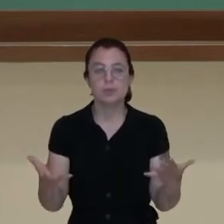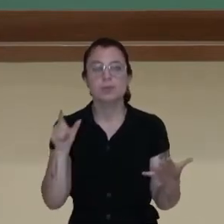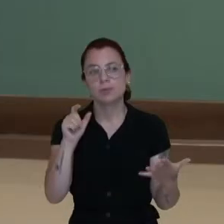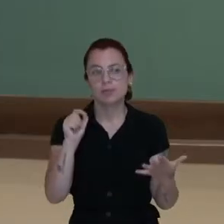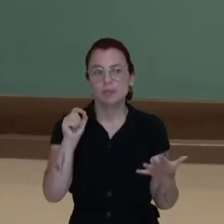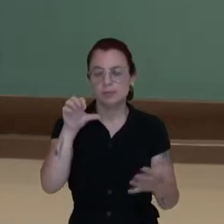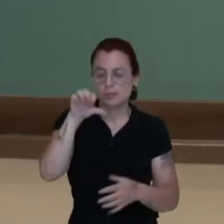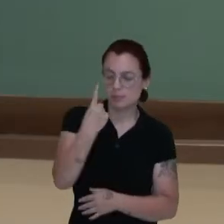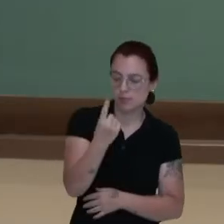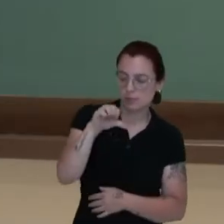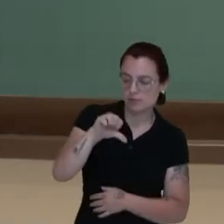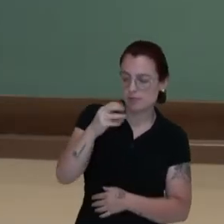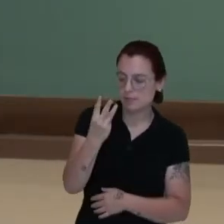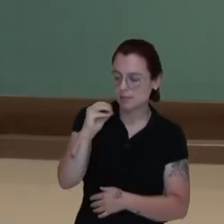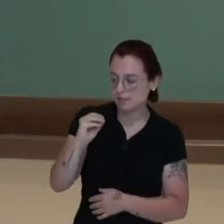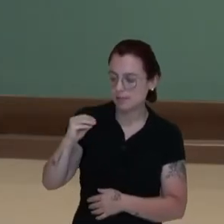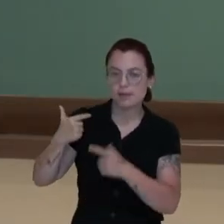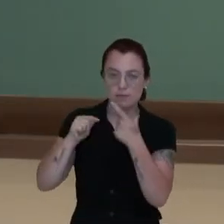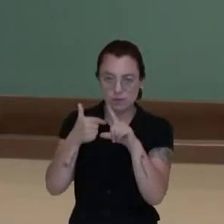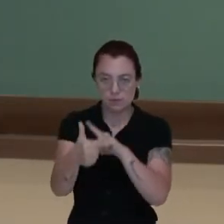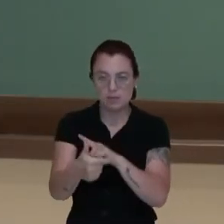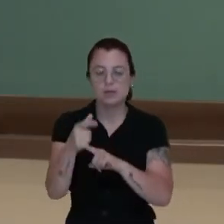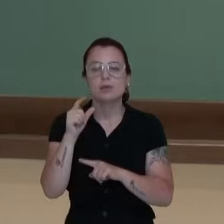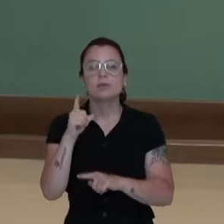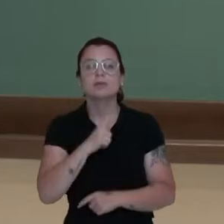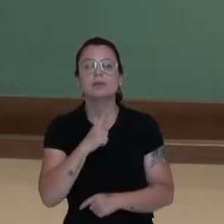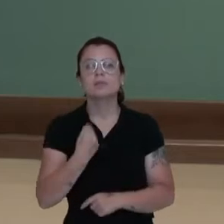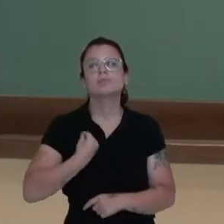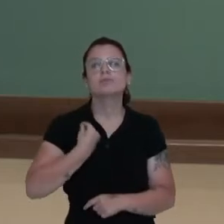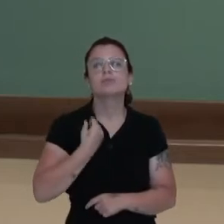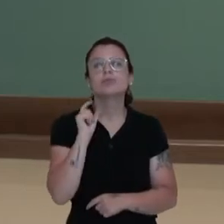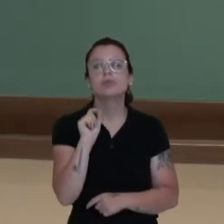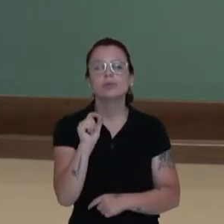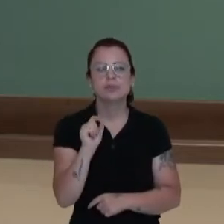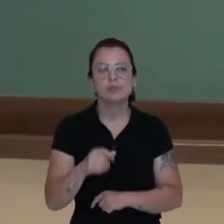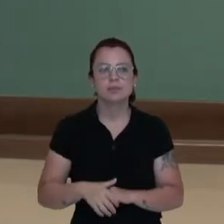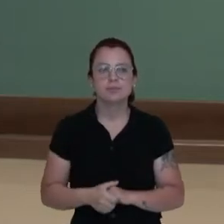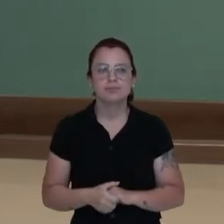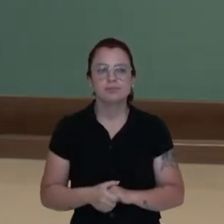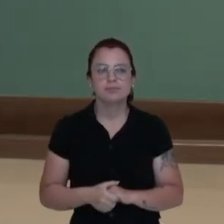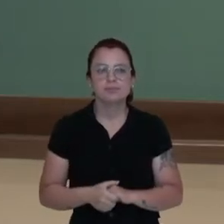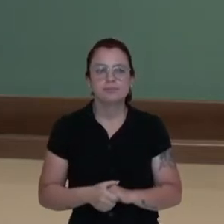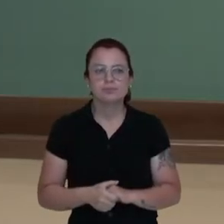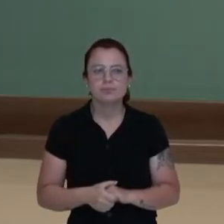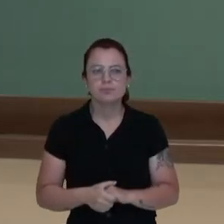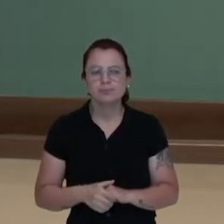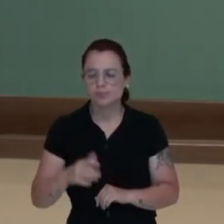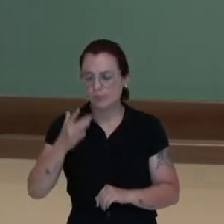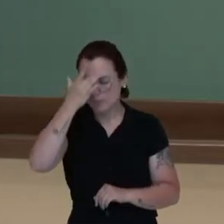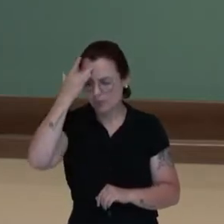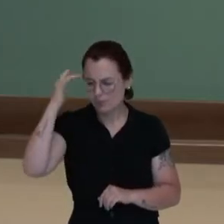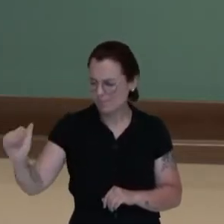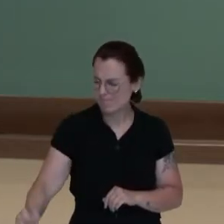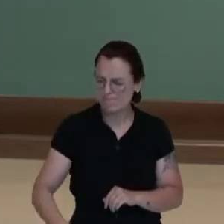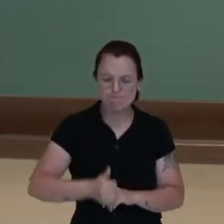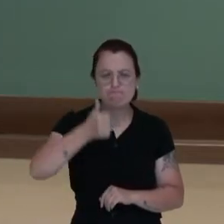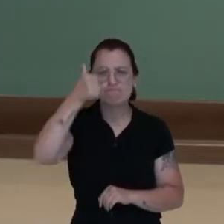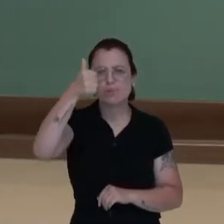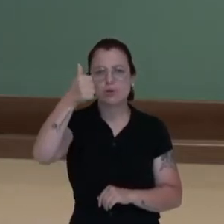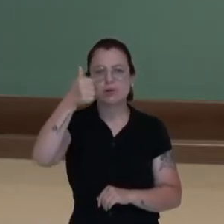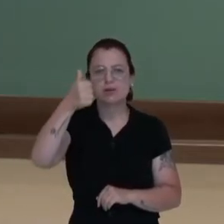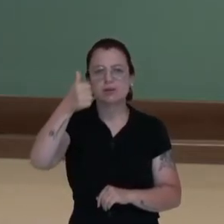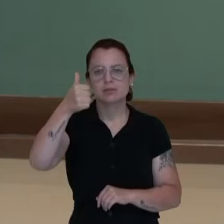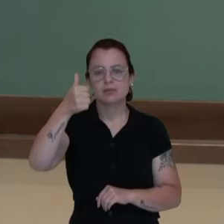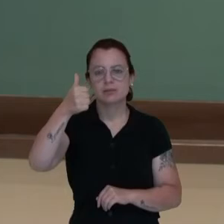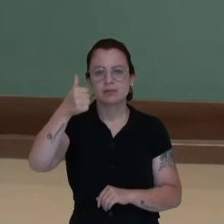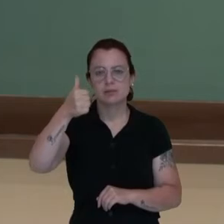de 1930, a gente vai ver que vai existir a ascensão de um dos maiores estadistas que o